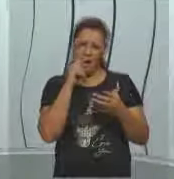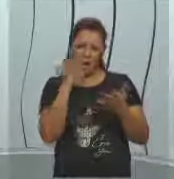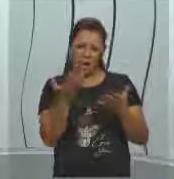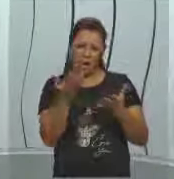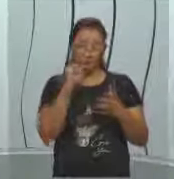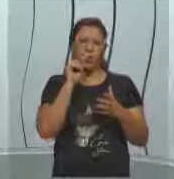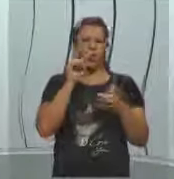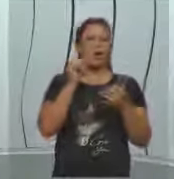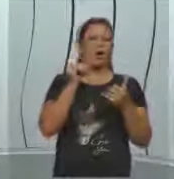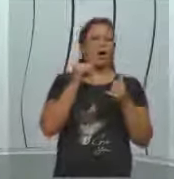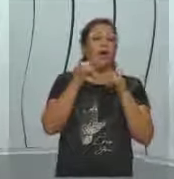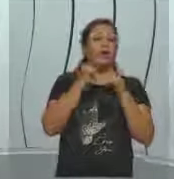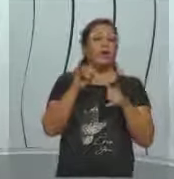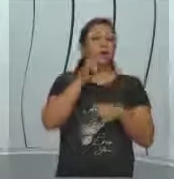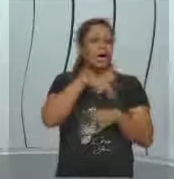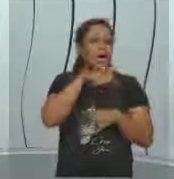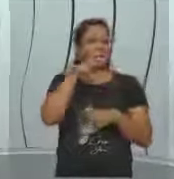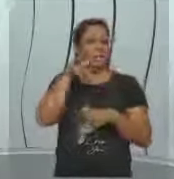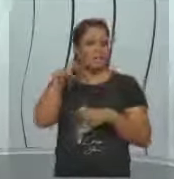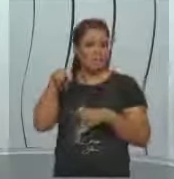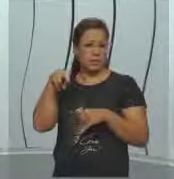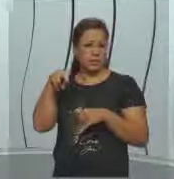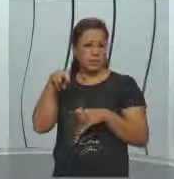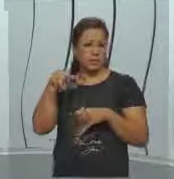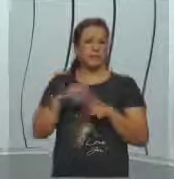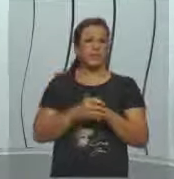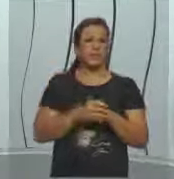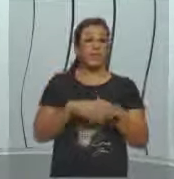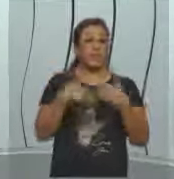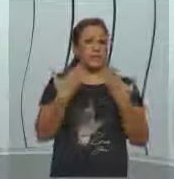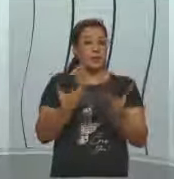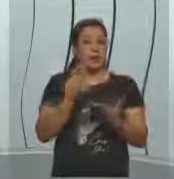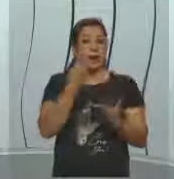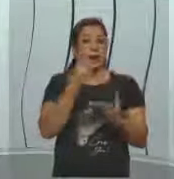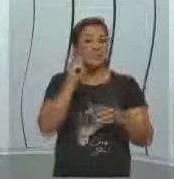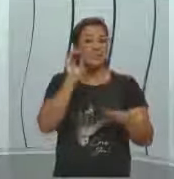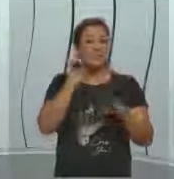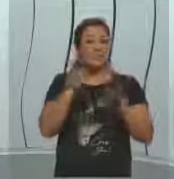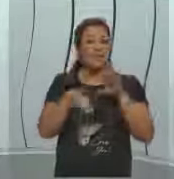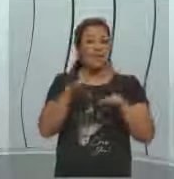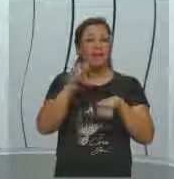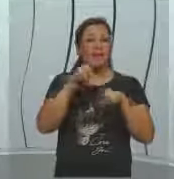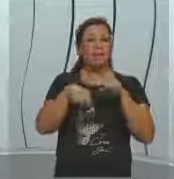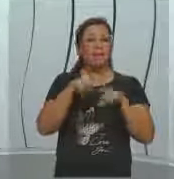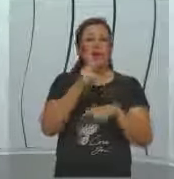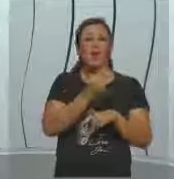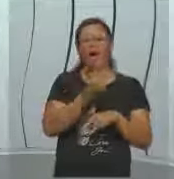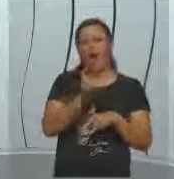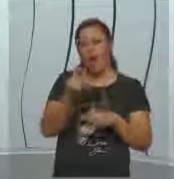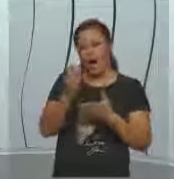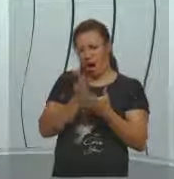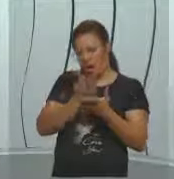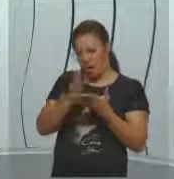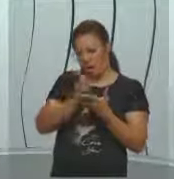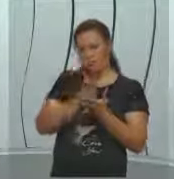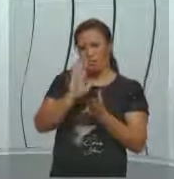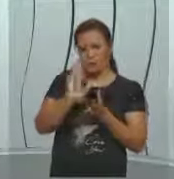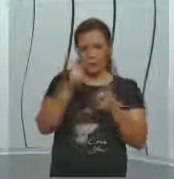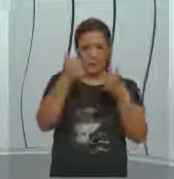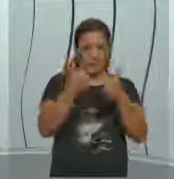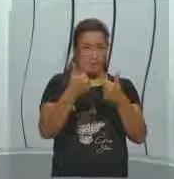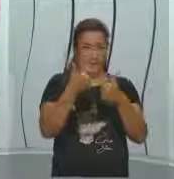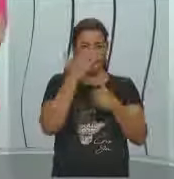na eletricidade de resistividade, ok? Então, cada material possui uma resistividade diferente,